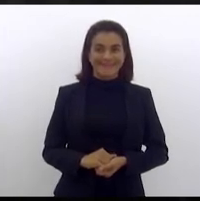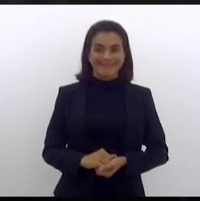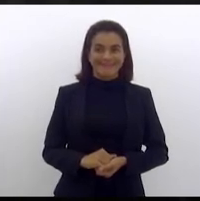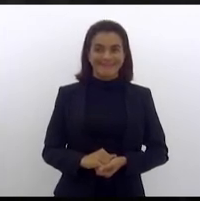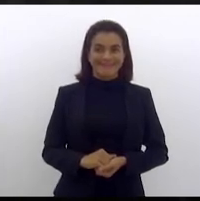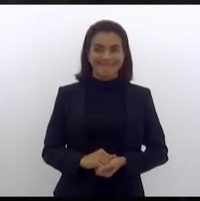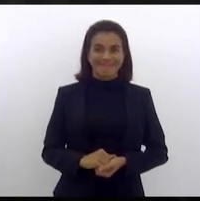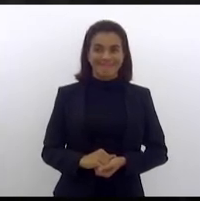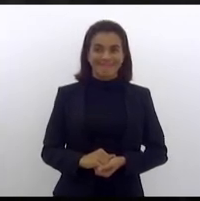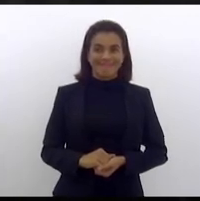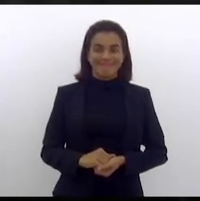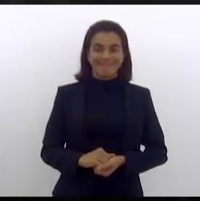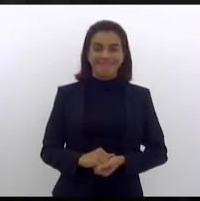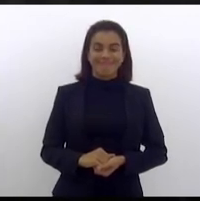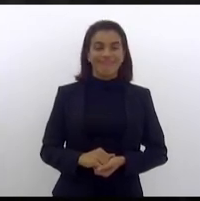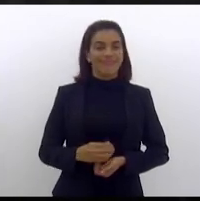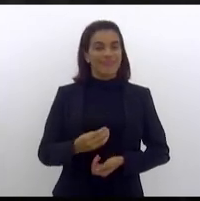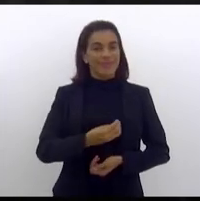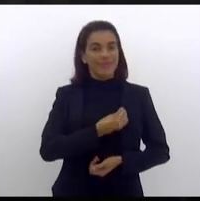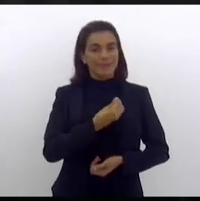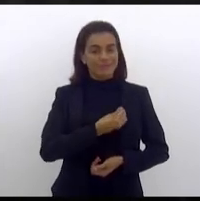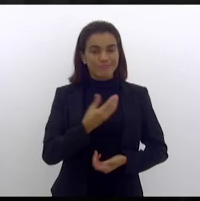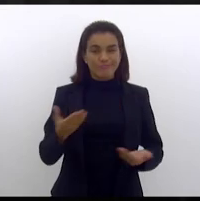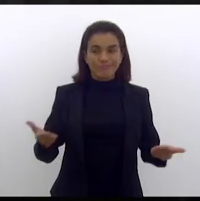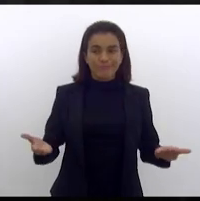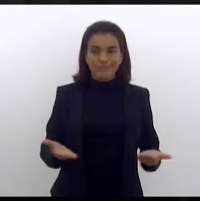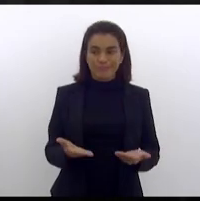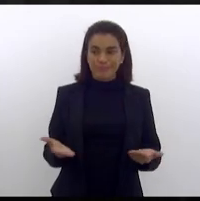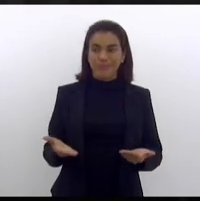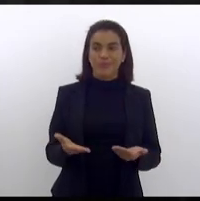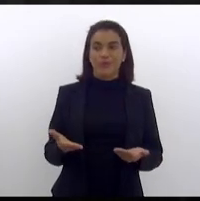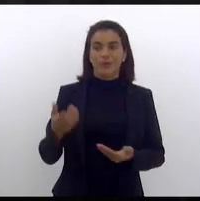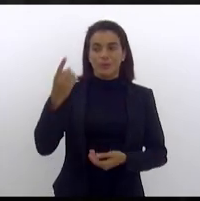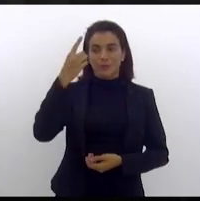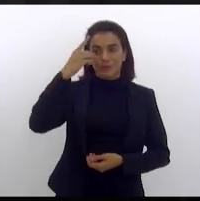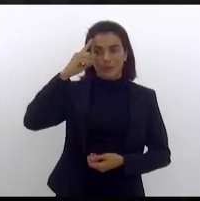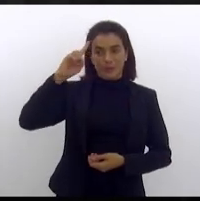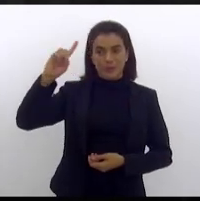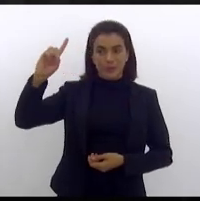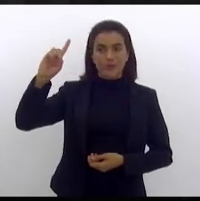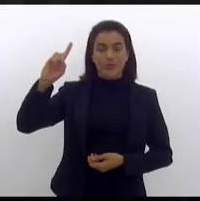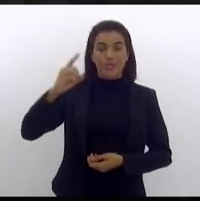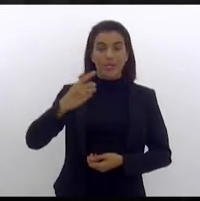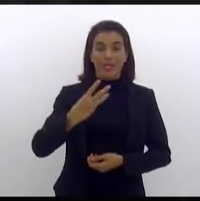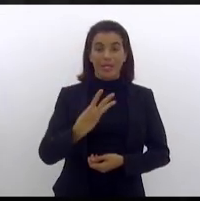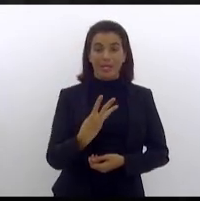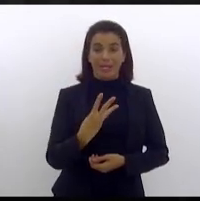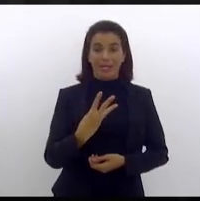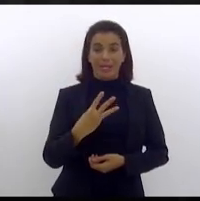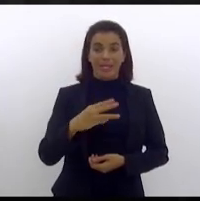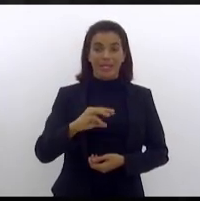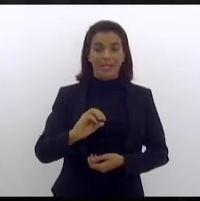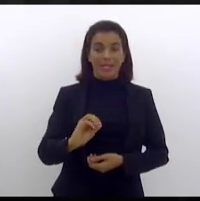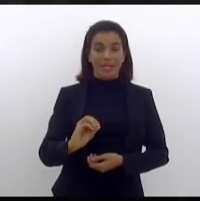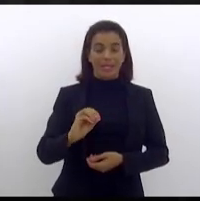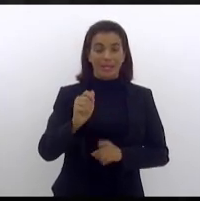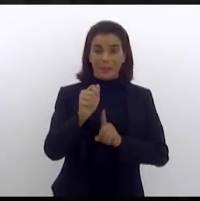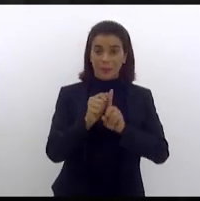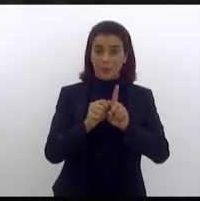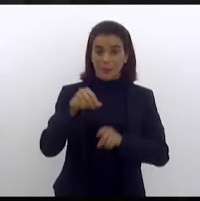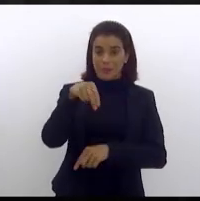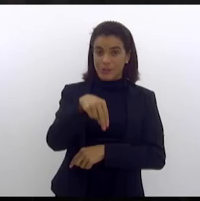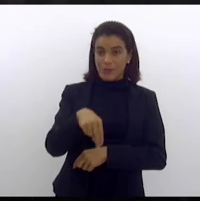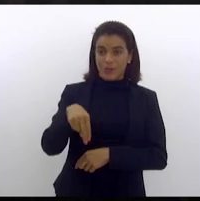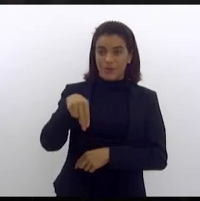deputados estamos hoje no dia 30 de